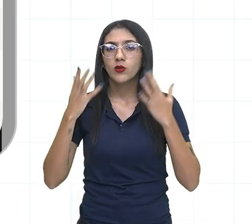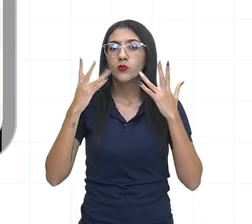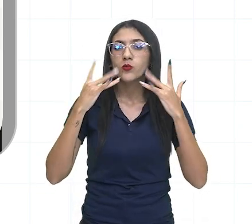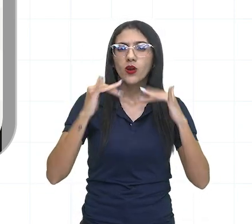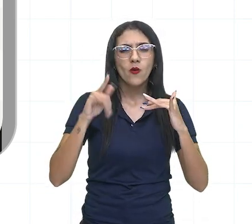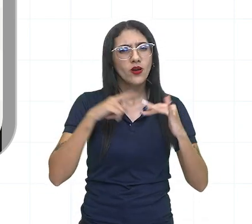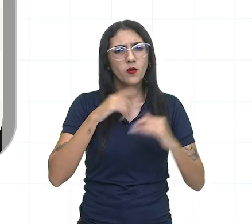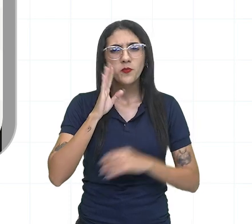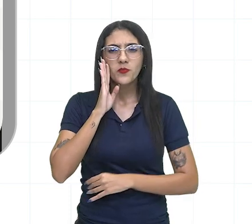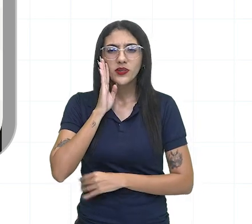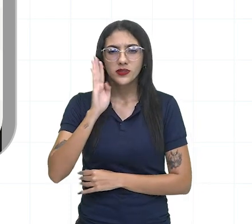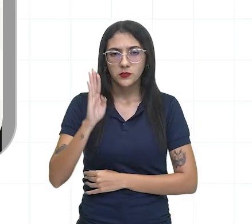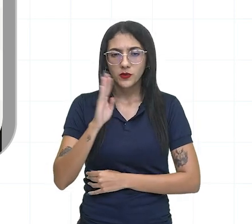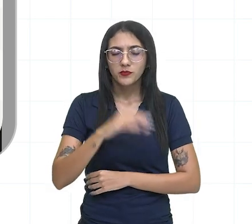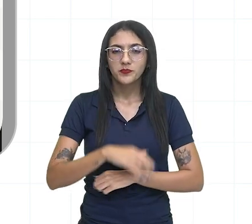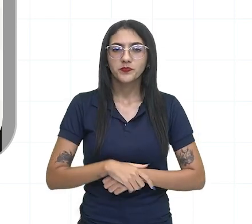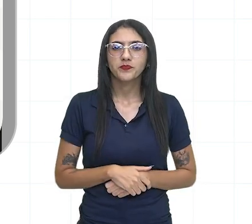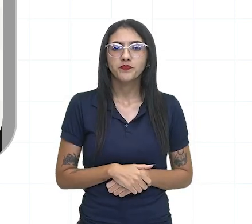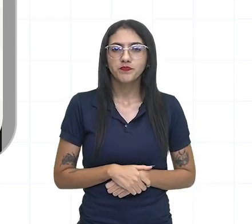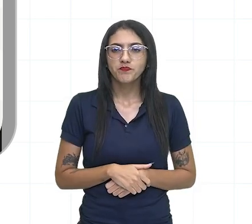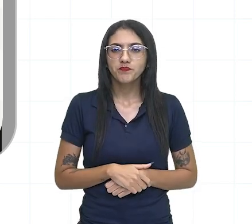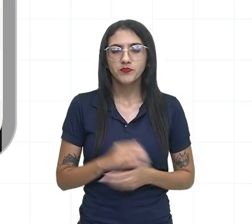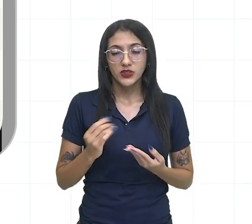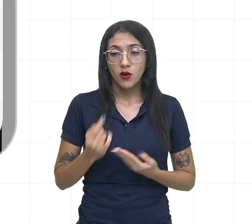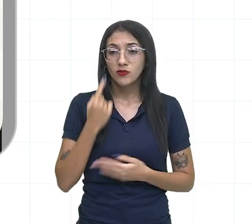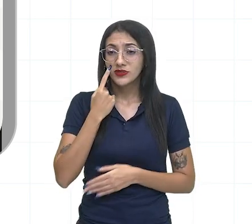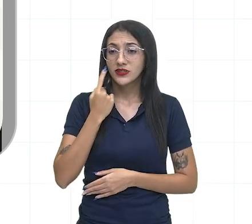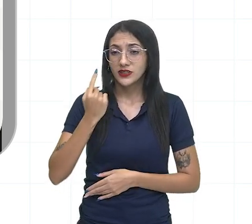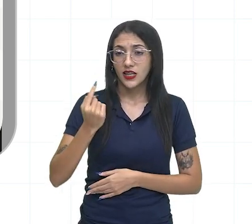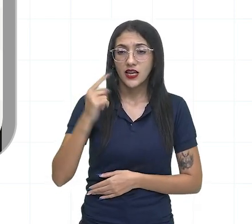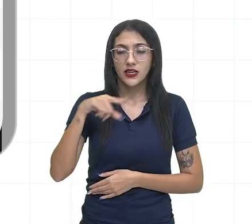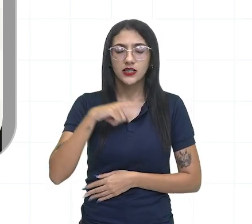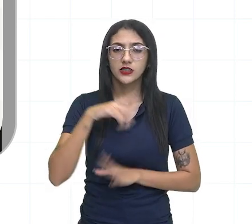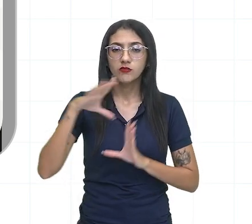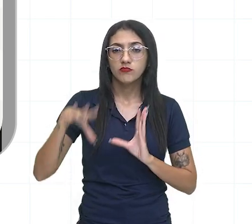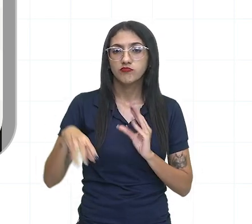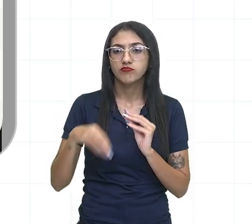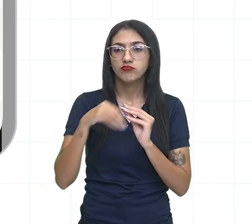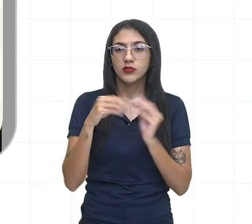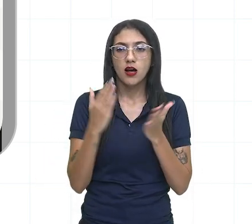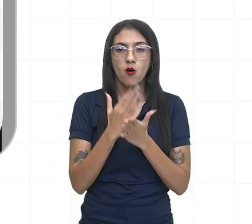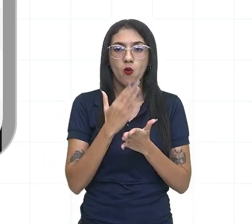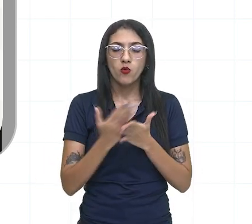evolução. E no neodarwinismo, ele inclui os